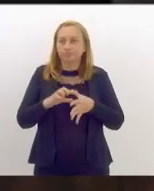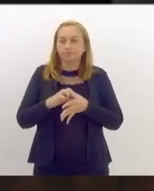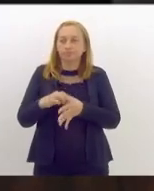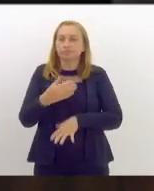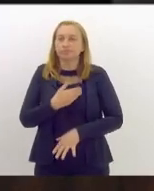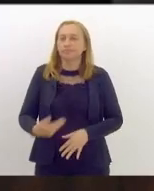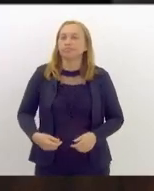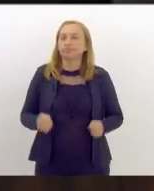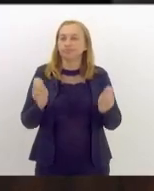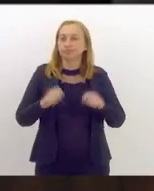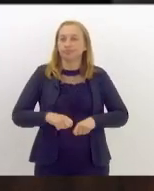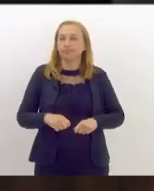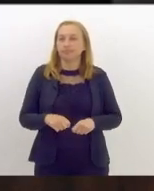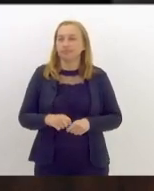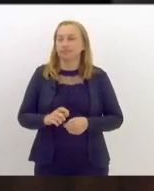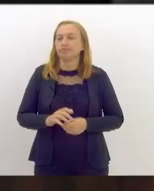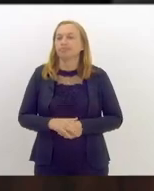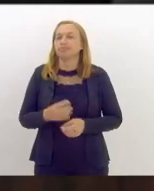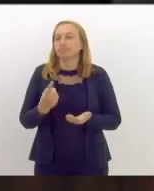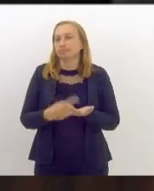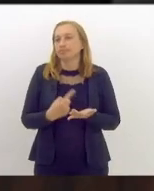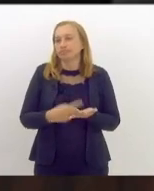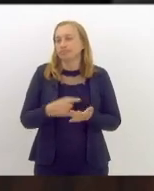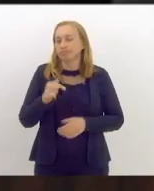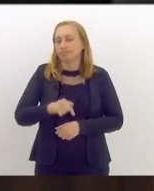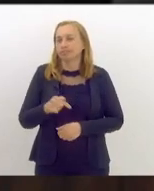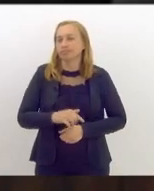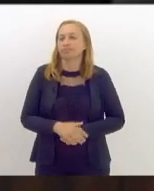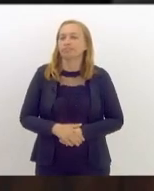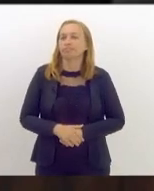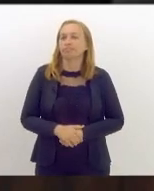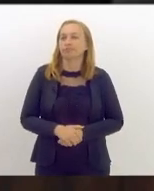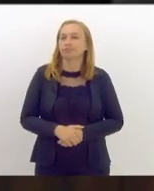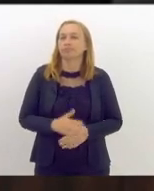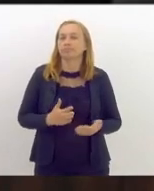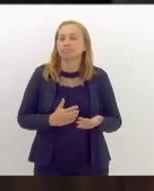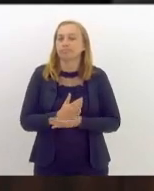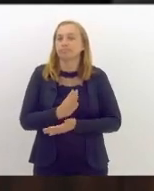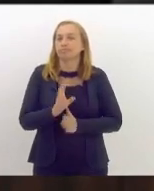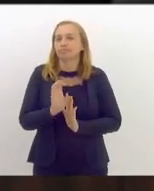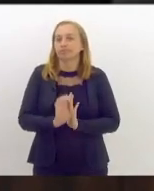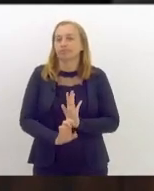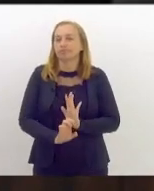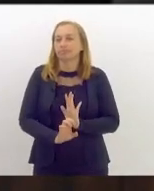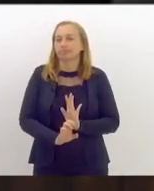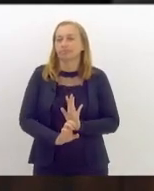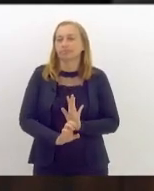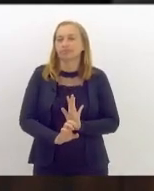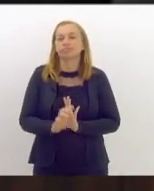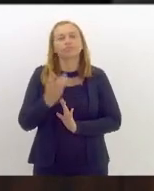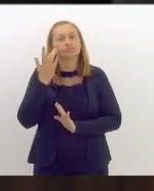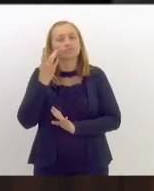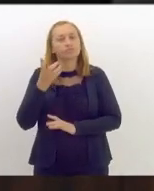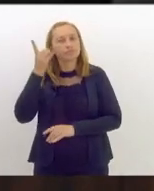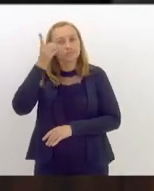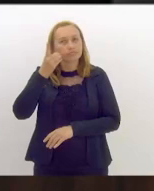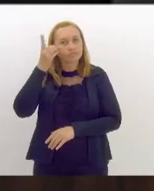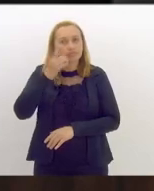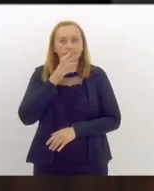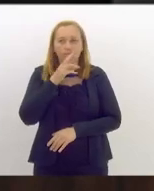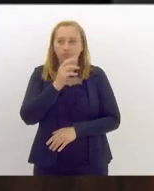governo se há possibilidade da gente acordar que foi foi aprovada a emenda de autoria Salvo engano Deputado Rodrigo